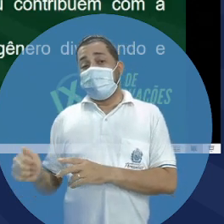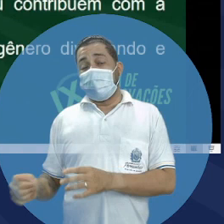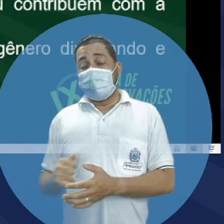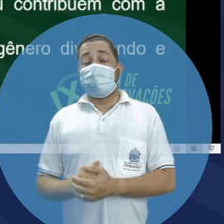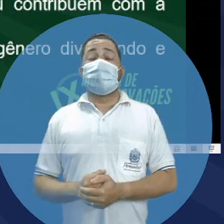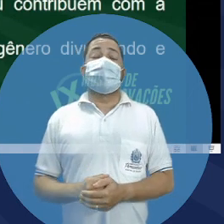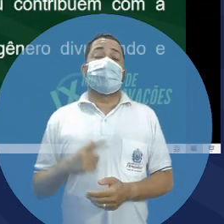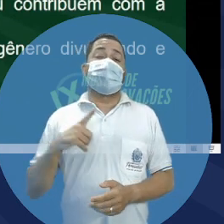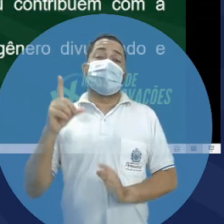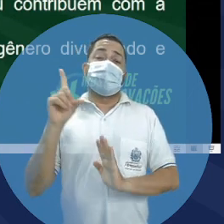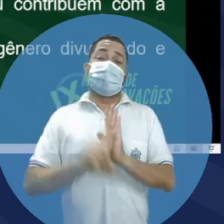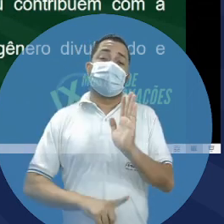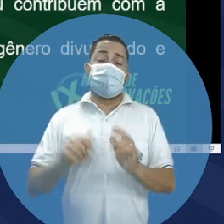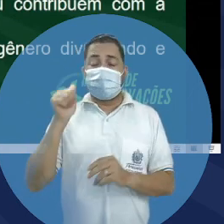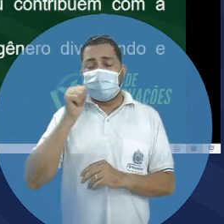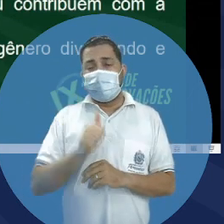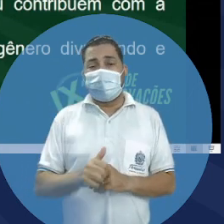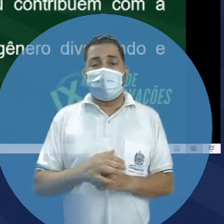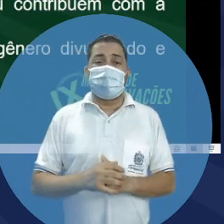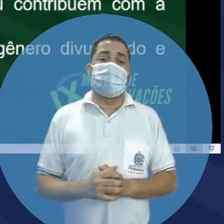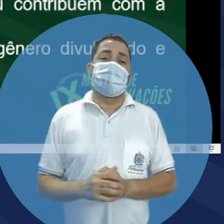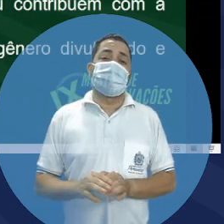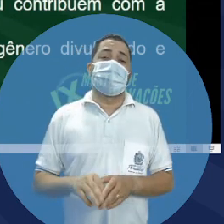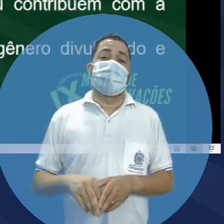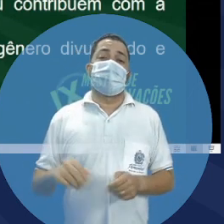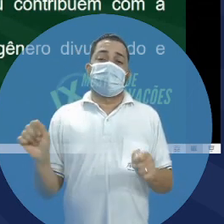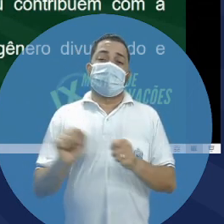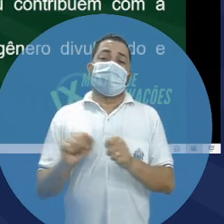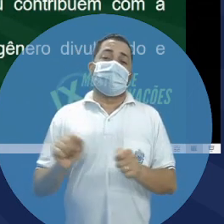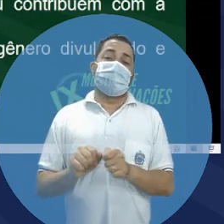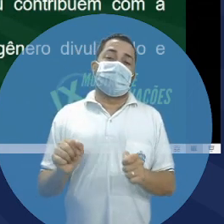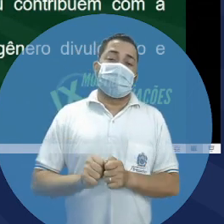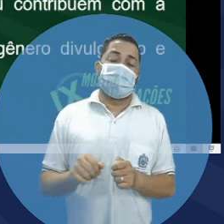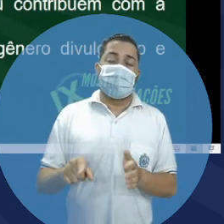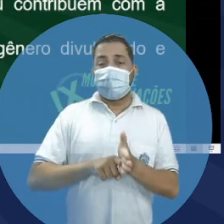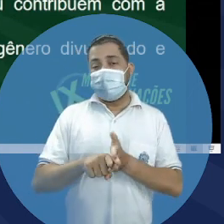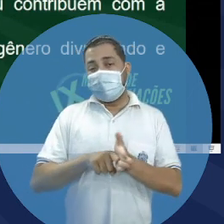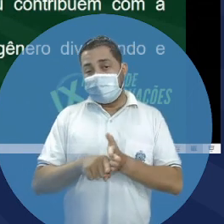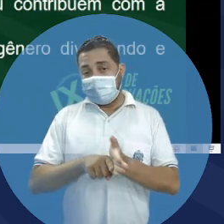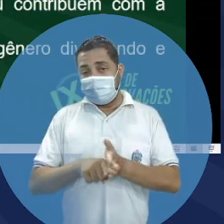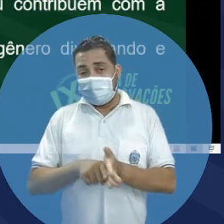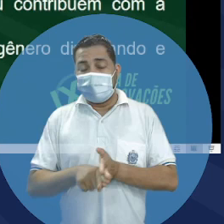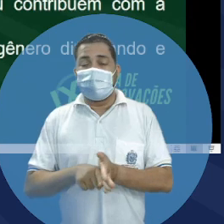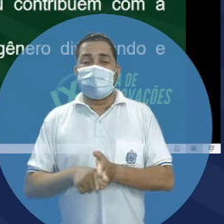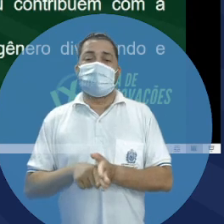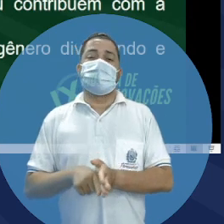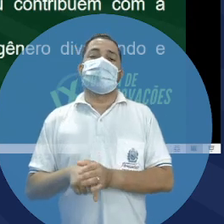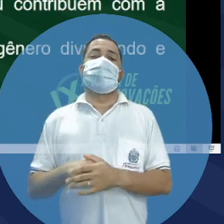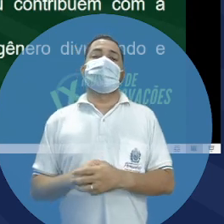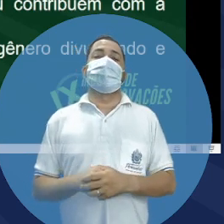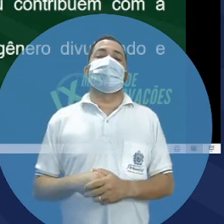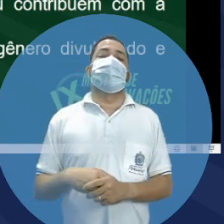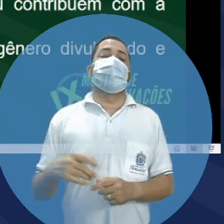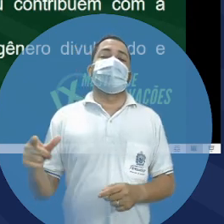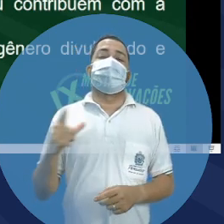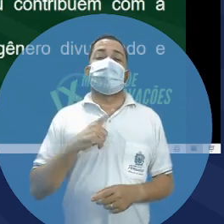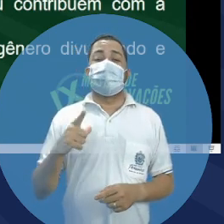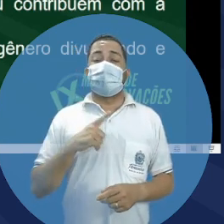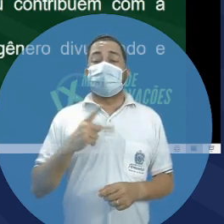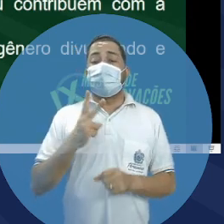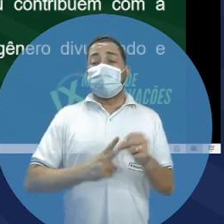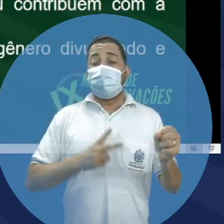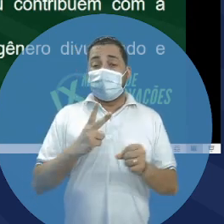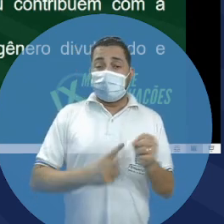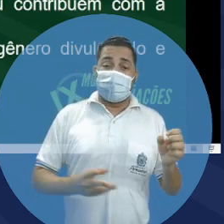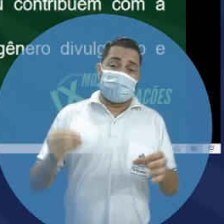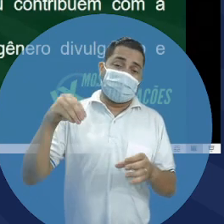mulheres. Nós realizamos pesquisas, evidenciando a violência dentro da nossa